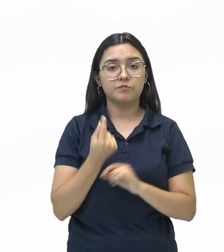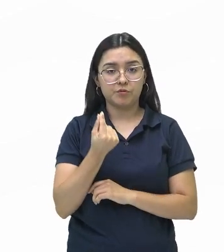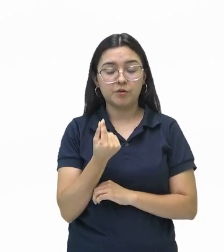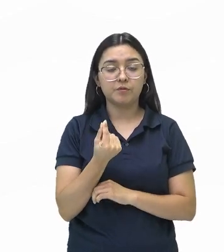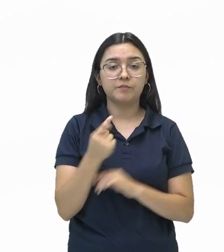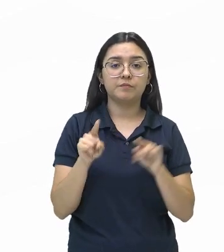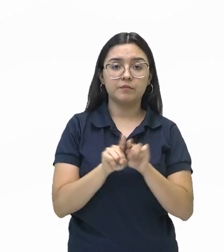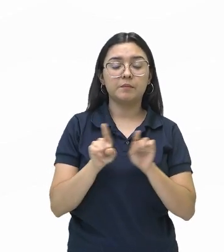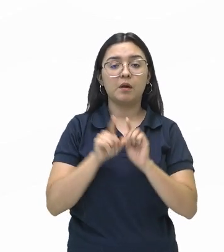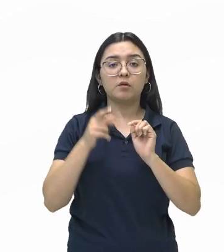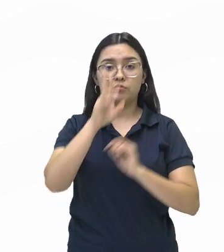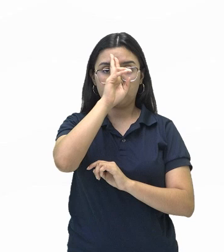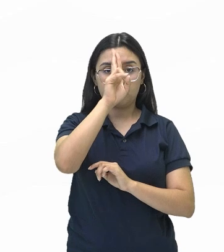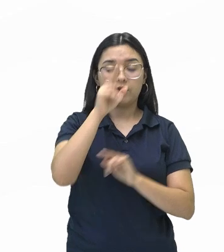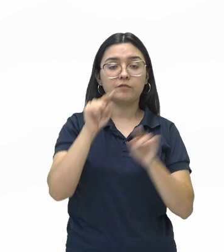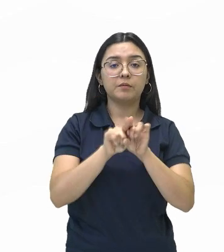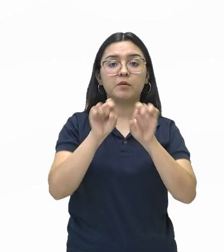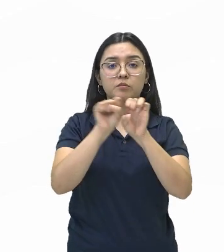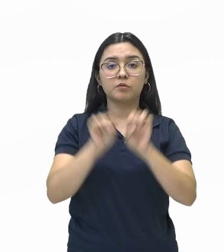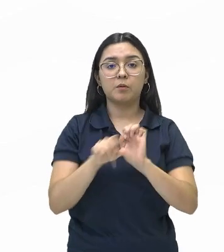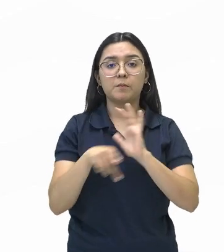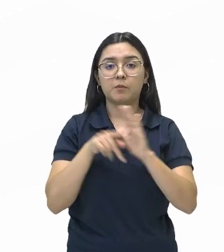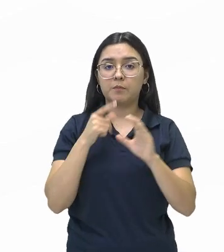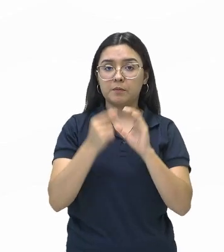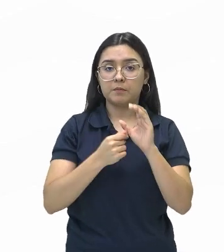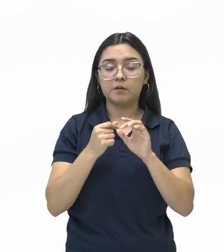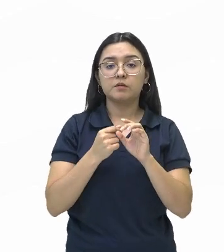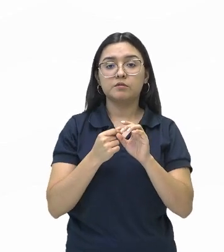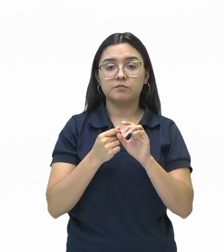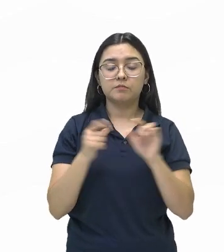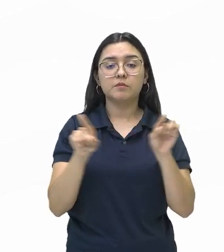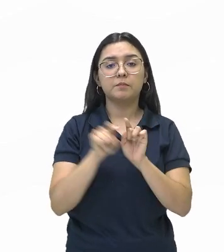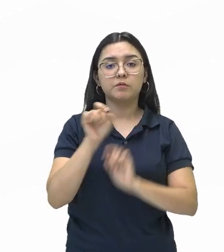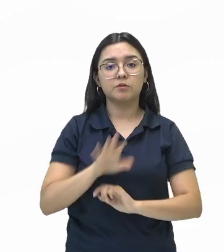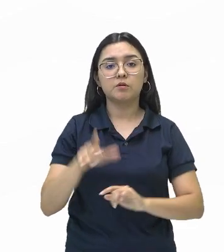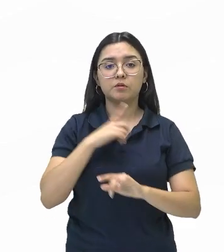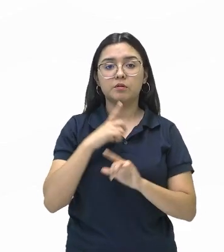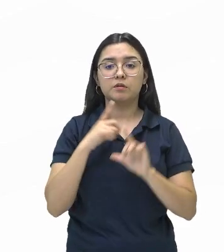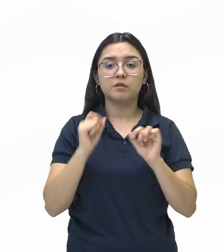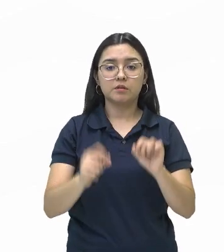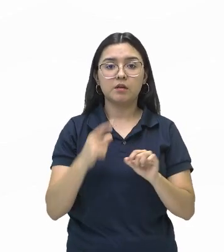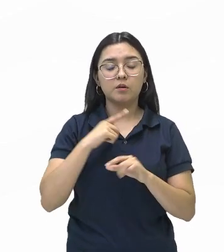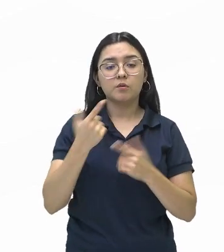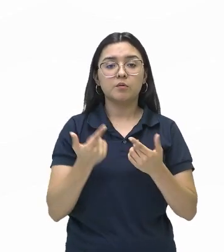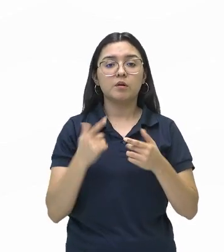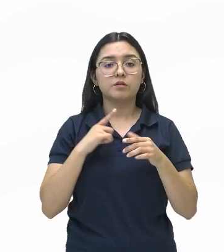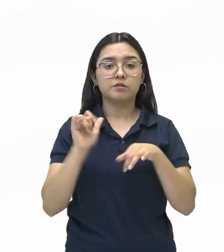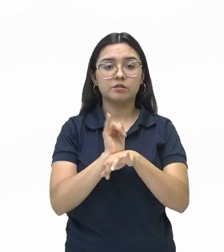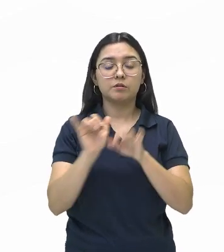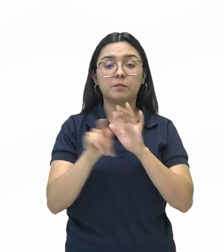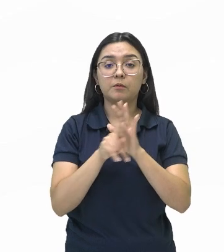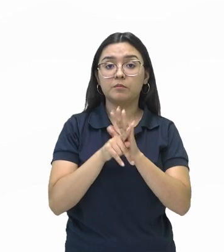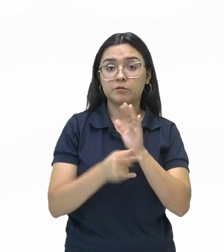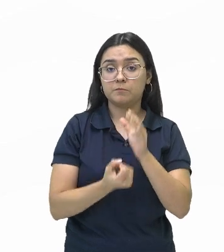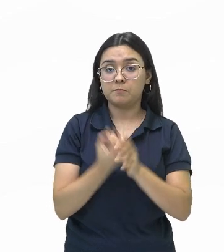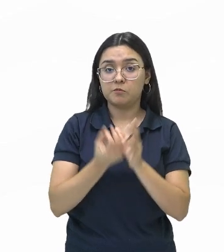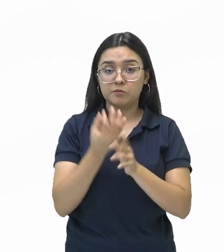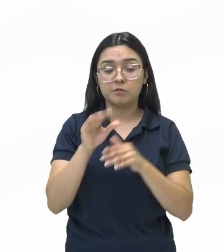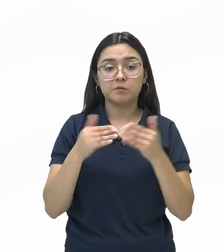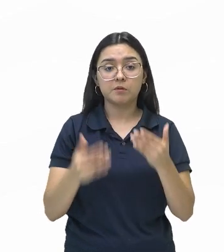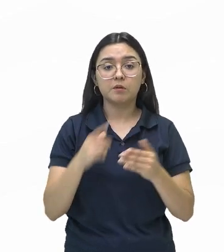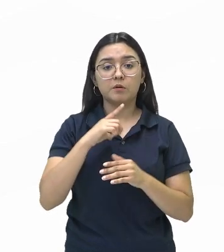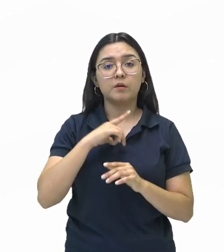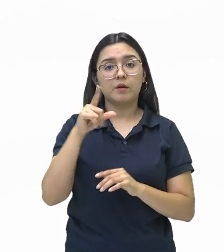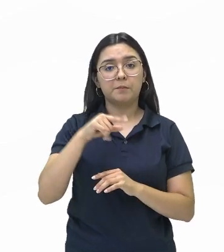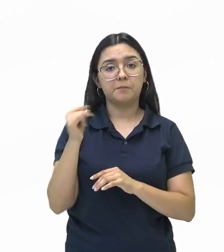capital, é o empregador, é o sistema capitalista, de um modo geral, que tem os meios de produção. E aqui, isso